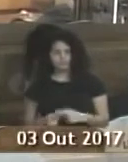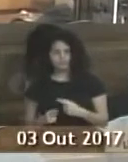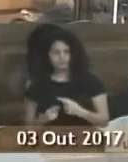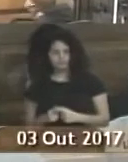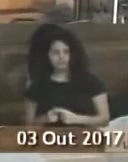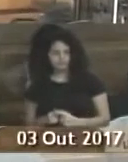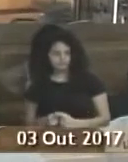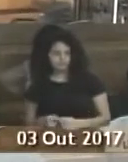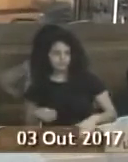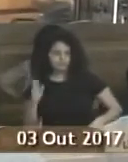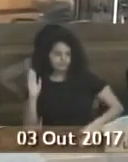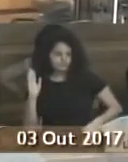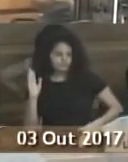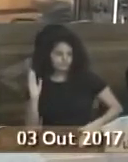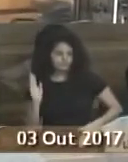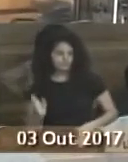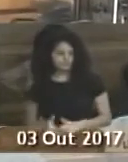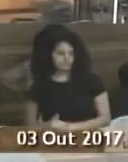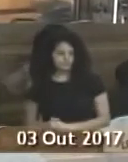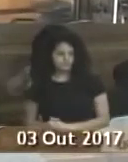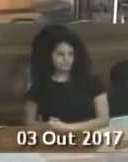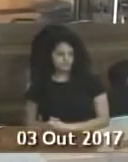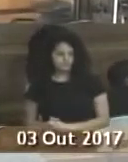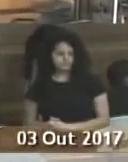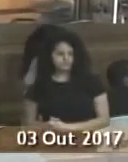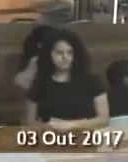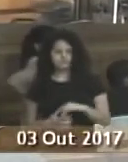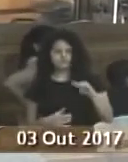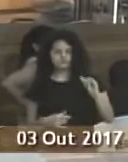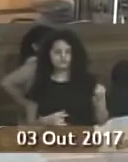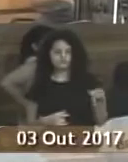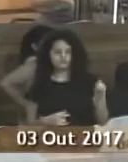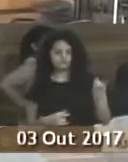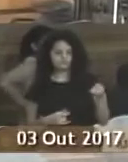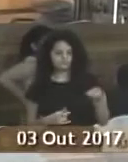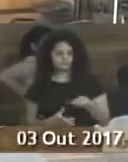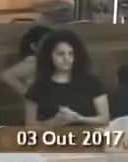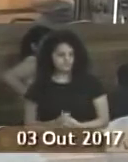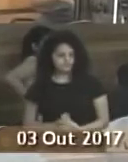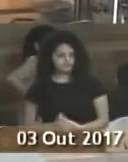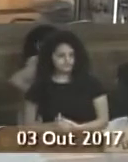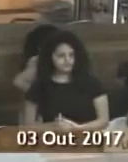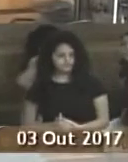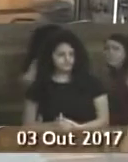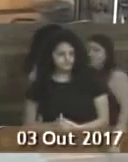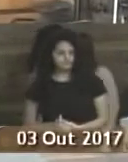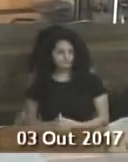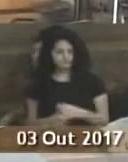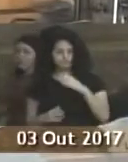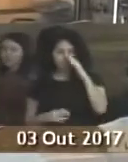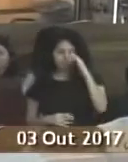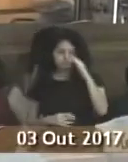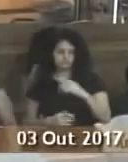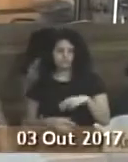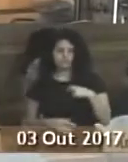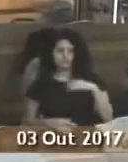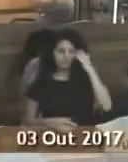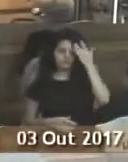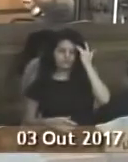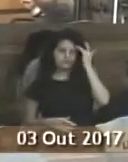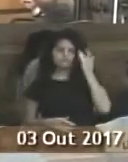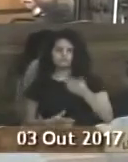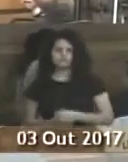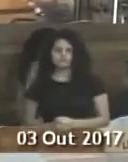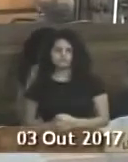Vai ao encontro disso. ...quanto ali na Japuíba, ali no DENIT. Muito obrigado. Então, acho que é uma